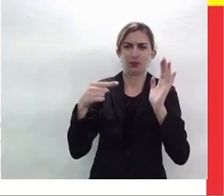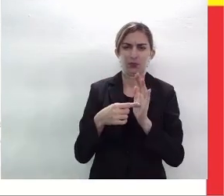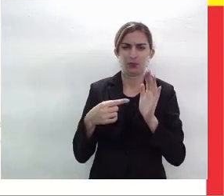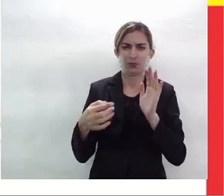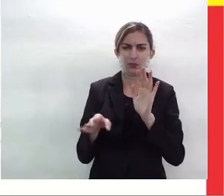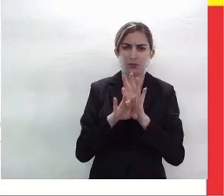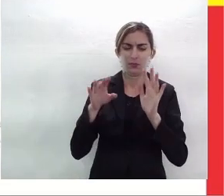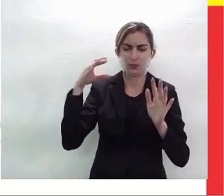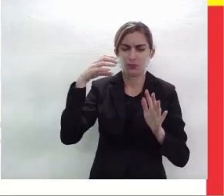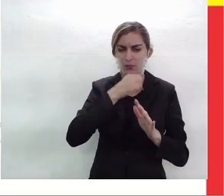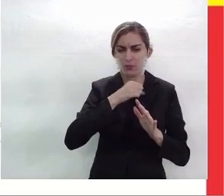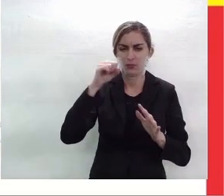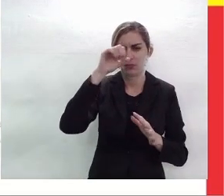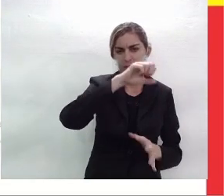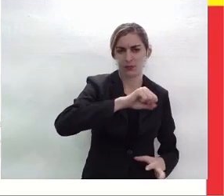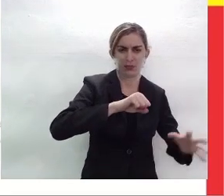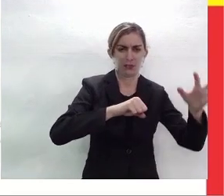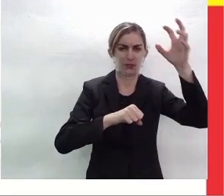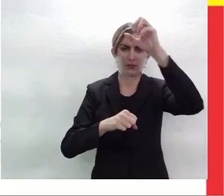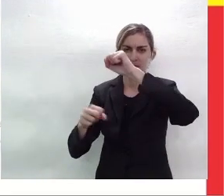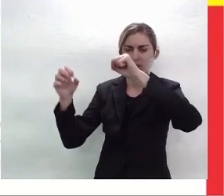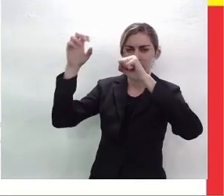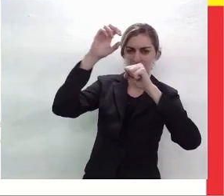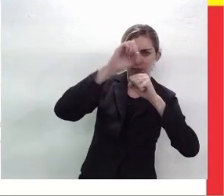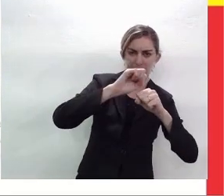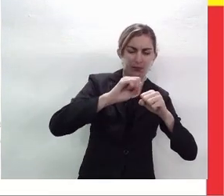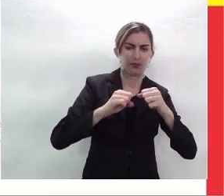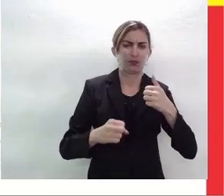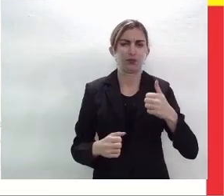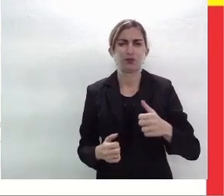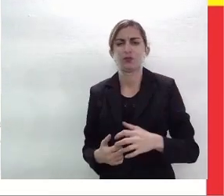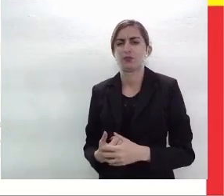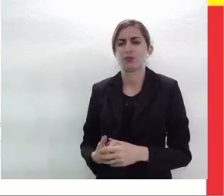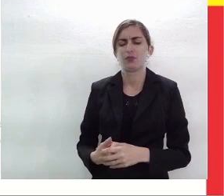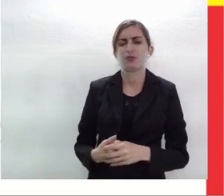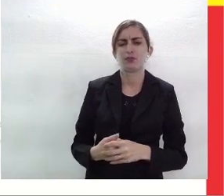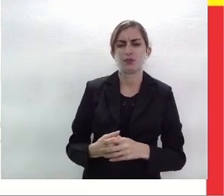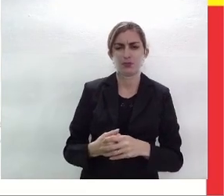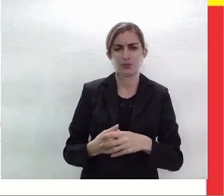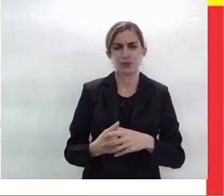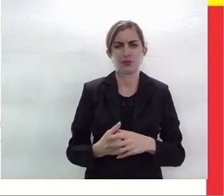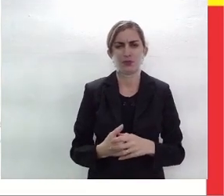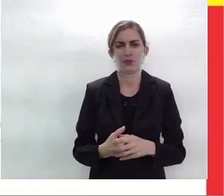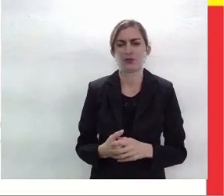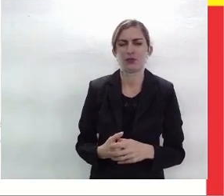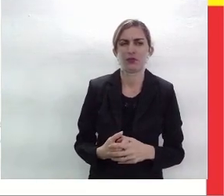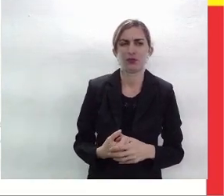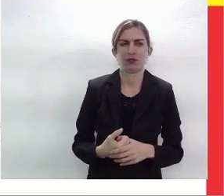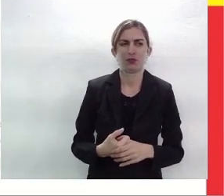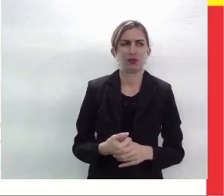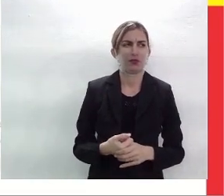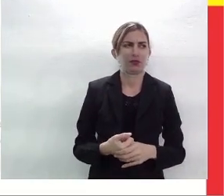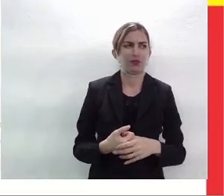o objetivo é chegar o mais rápido possível lá em cima e apertar o botãozinho.